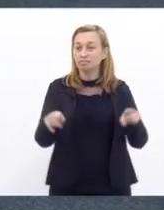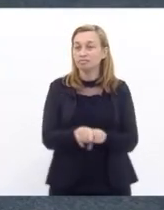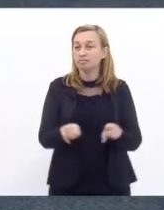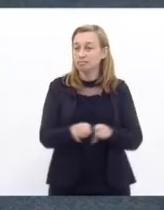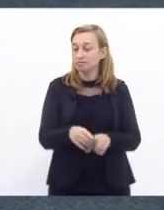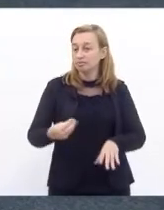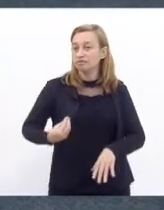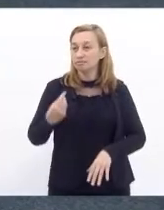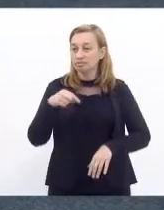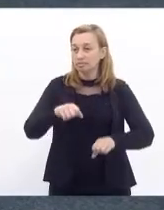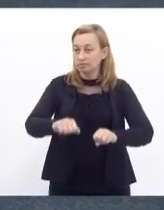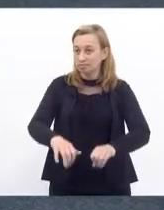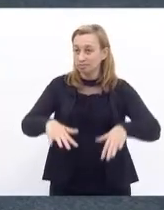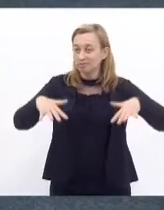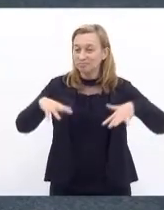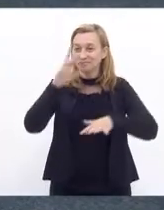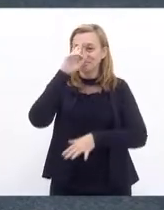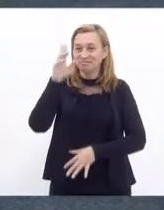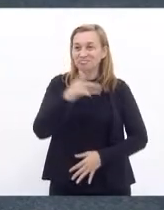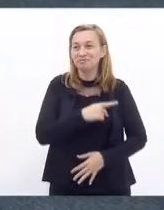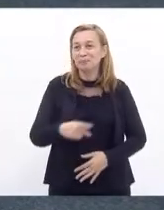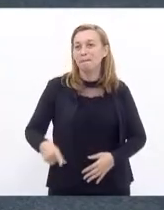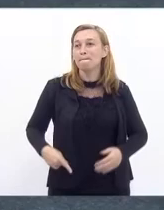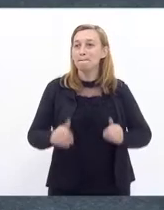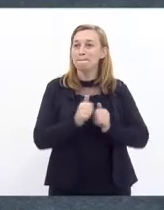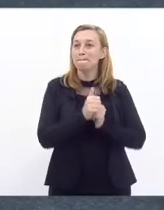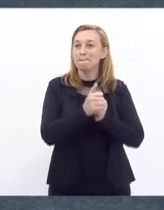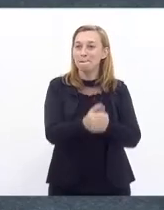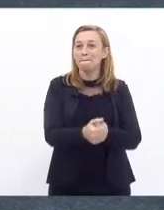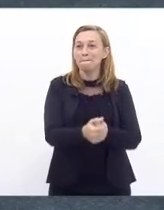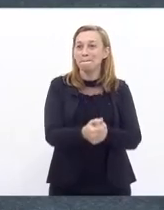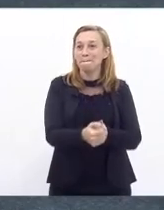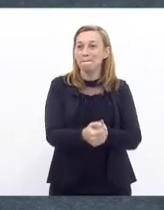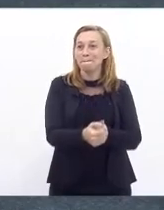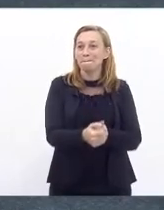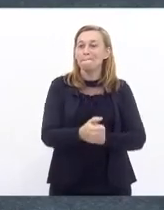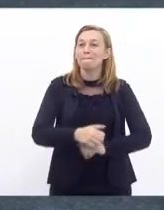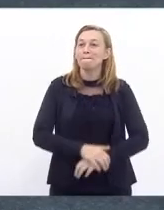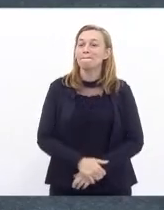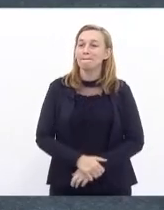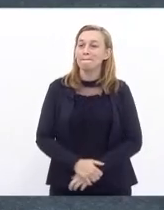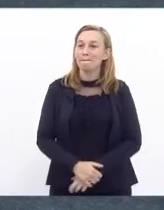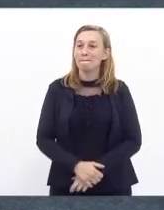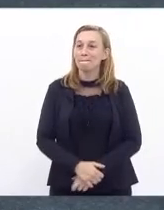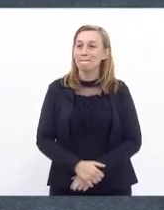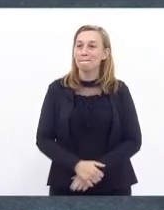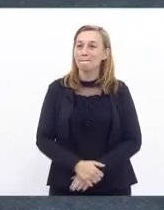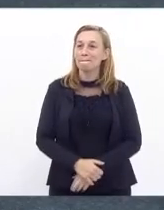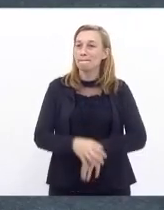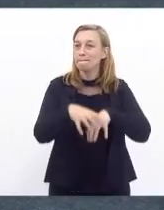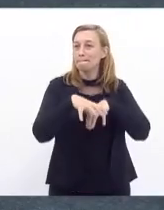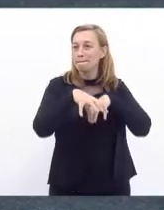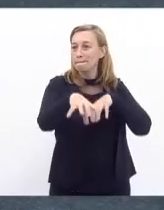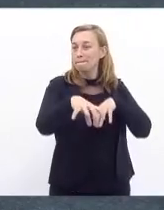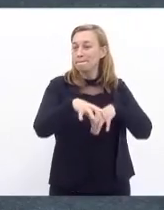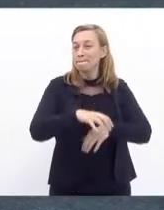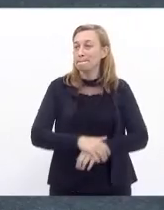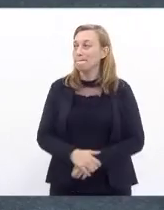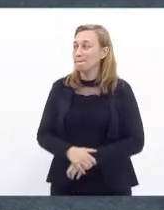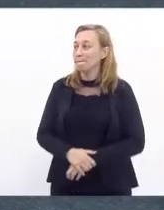aqui no plenário. Senhor presidente, eu vim acompanhando a sessão online, só que